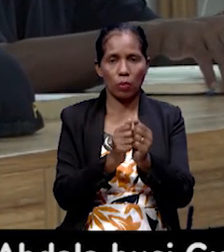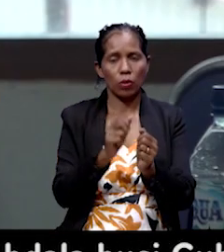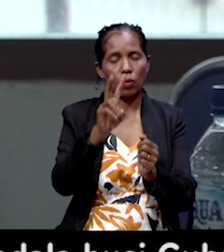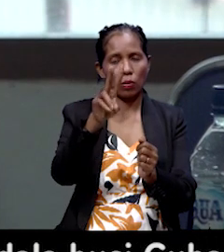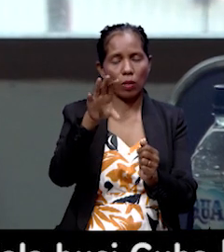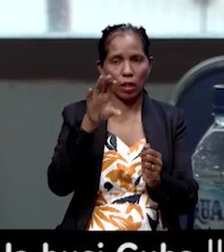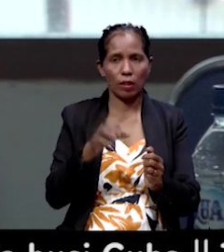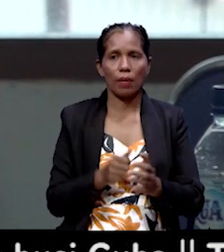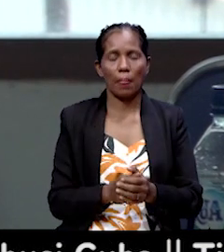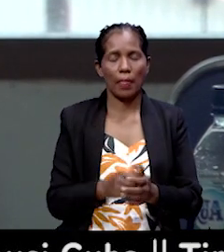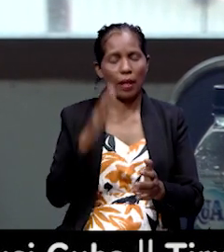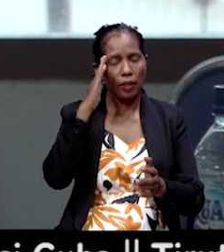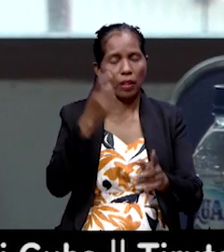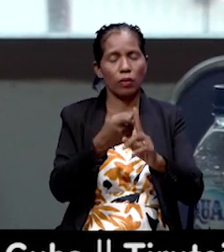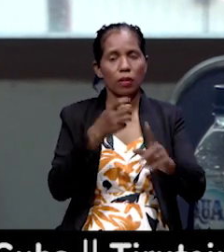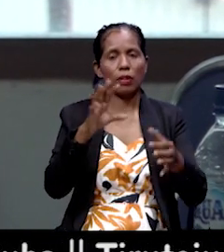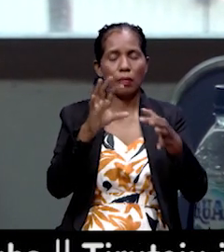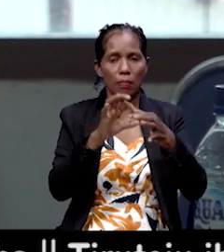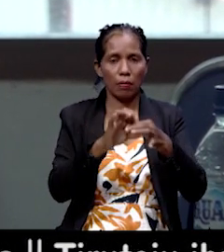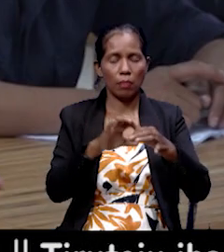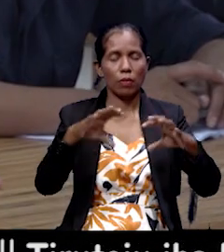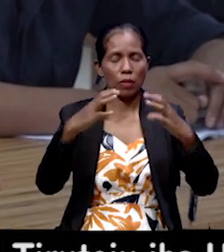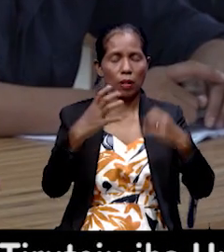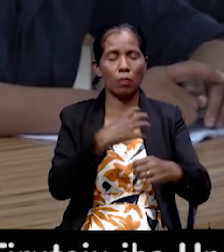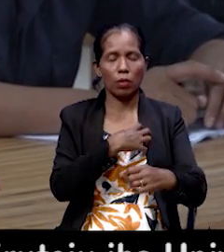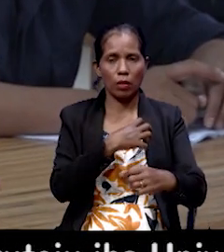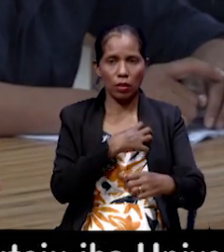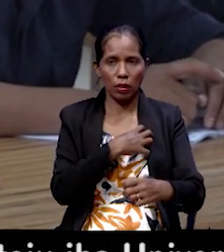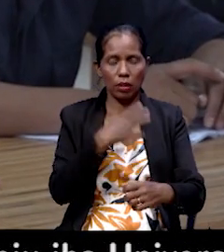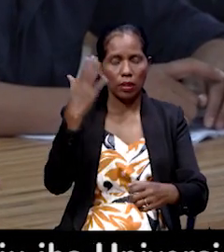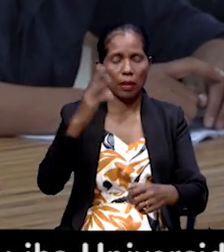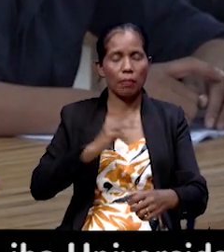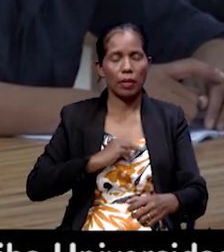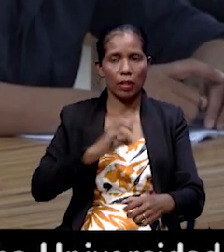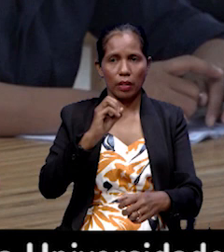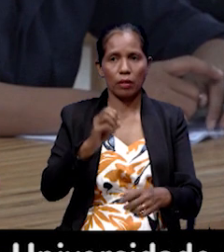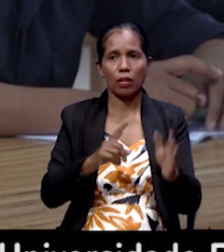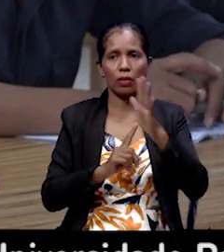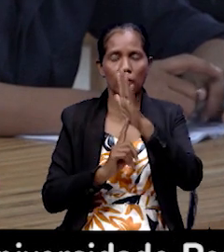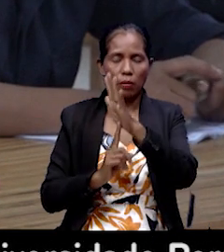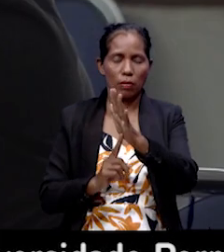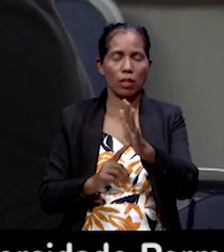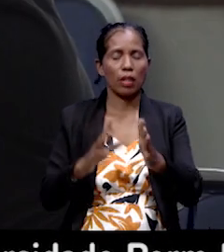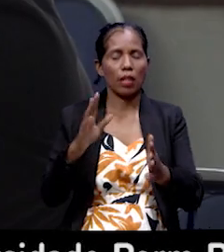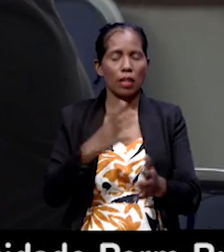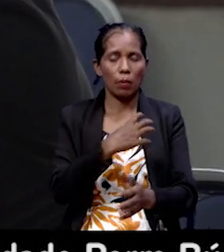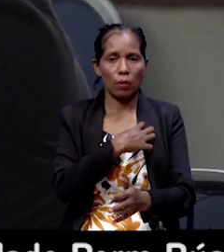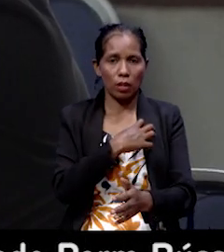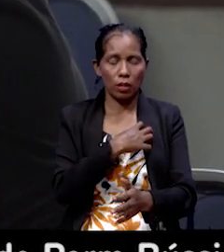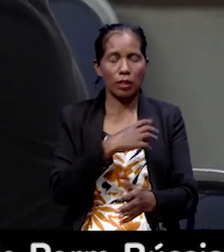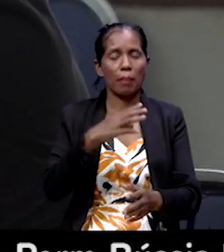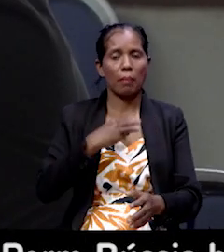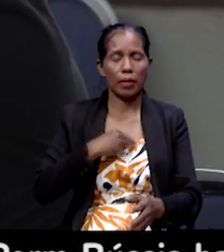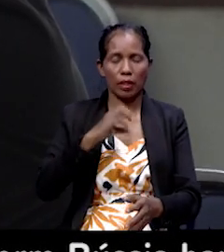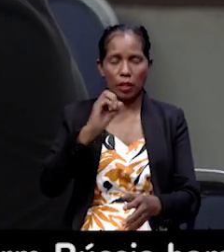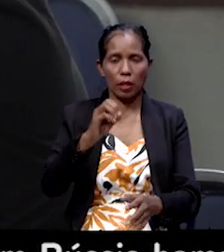refere e cosmai, descobre o seu membro do Conselho Policiamento Comunitário Metinaro, o de informa para a Esquadra Polícia Metinaro, não é,